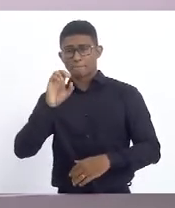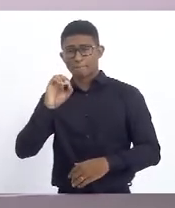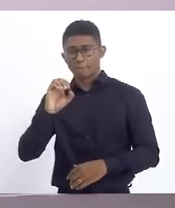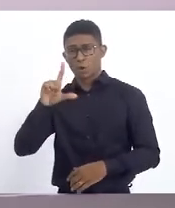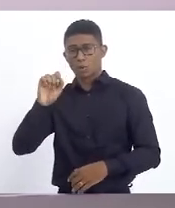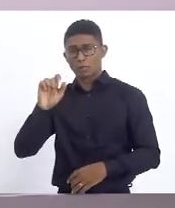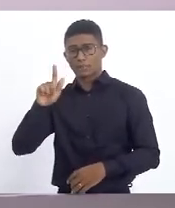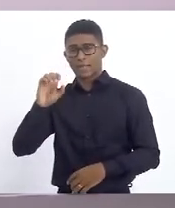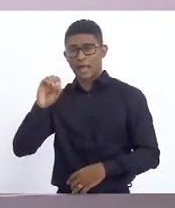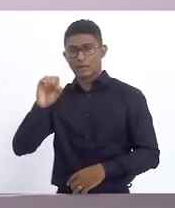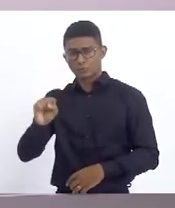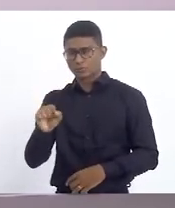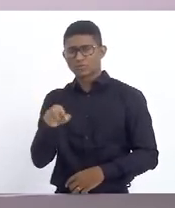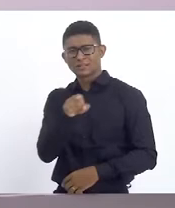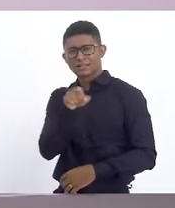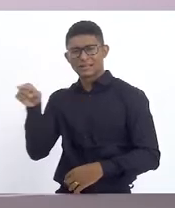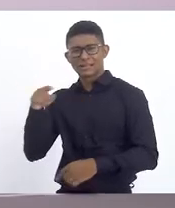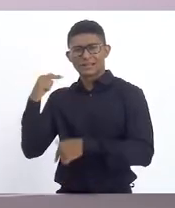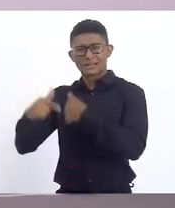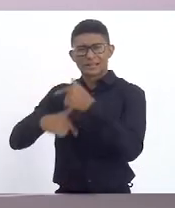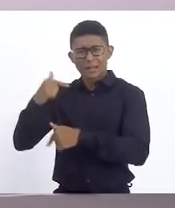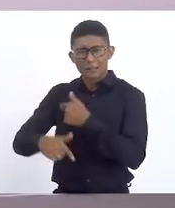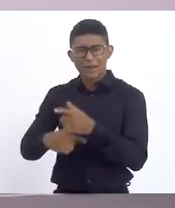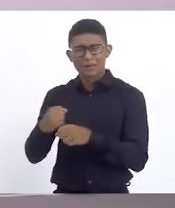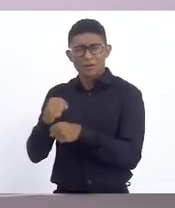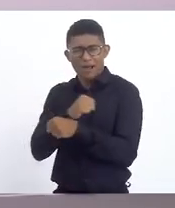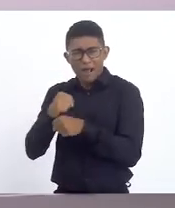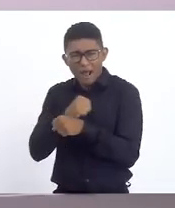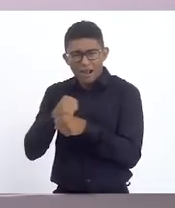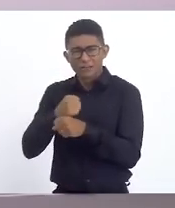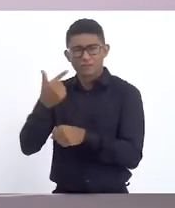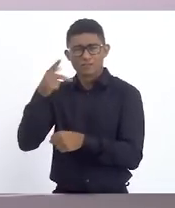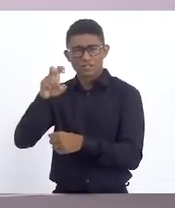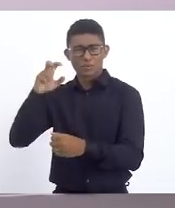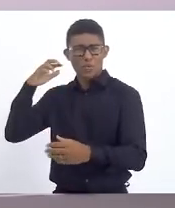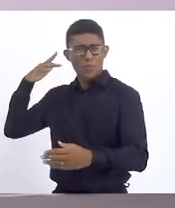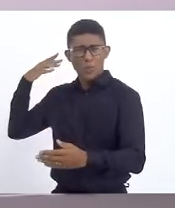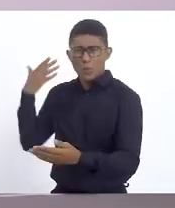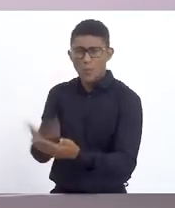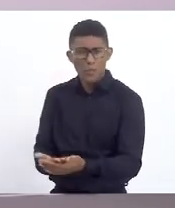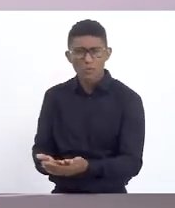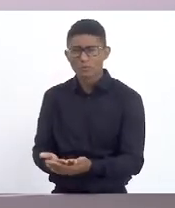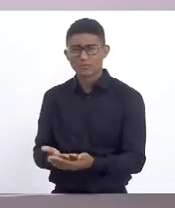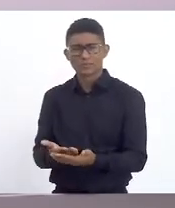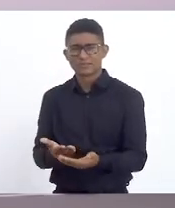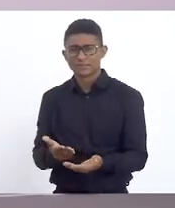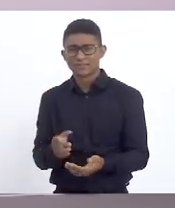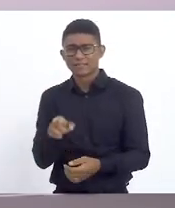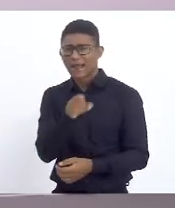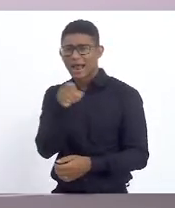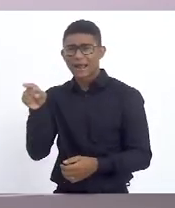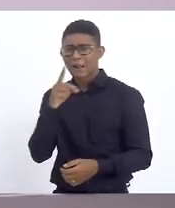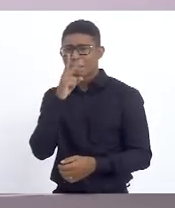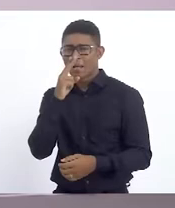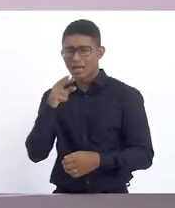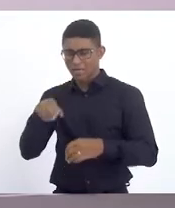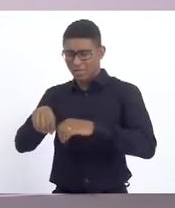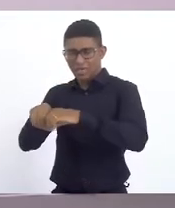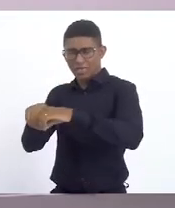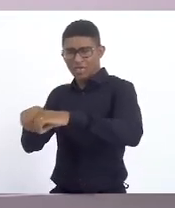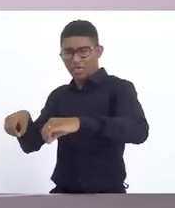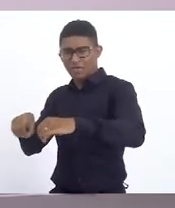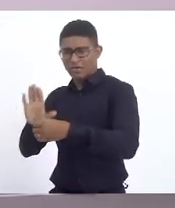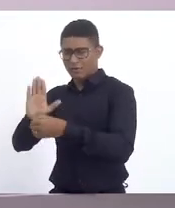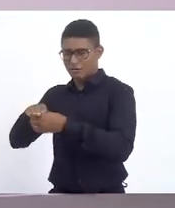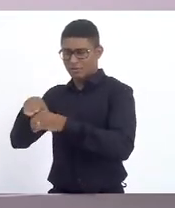horroroso. Mais de 25 anos de privatização e até hoje você não tem esgotamento sanitário na região